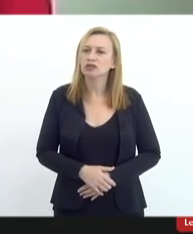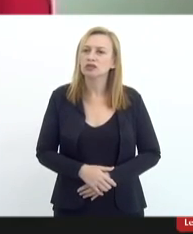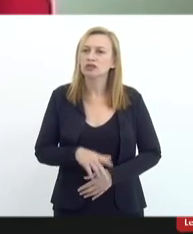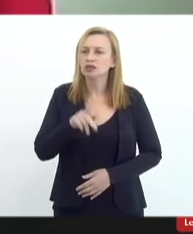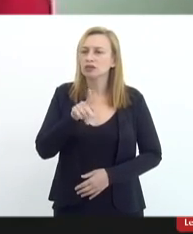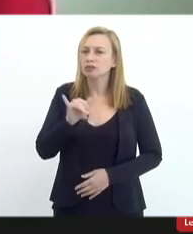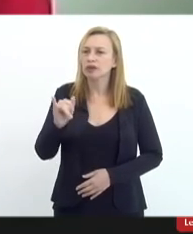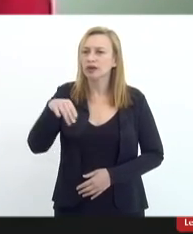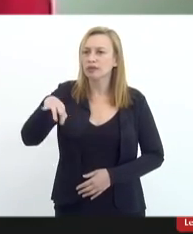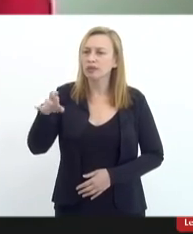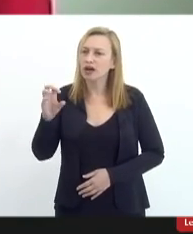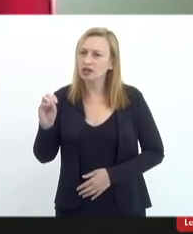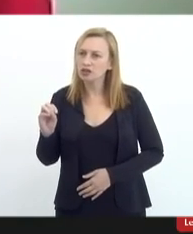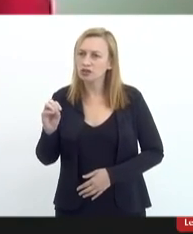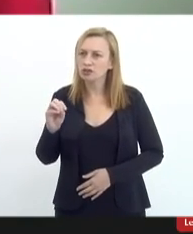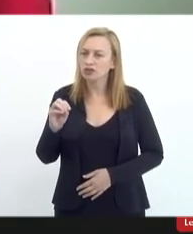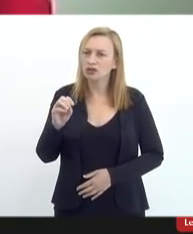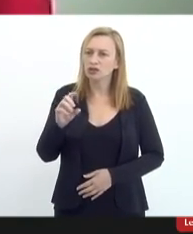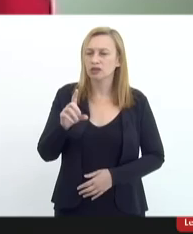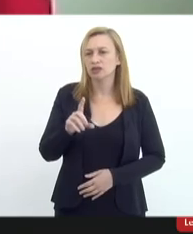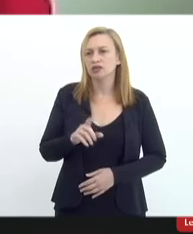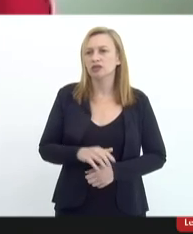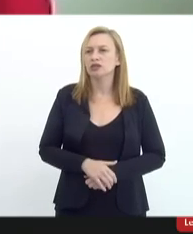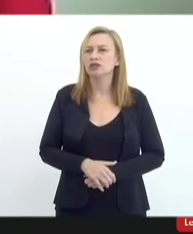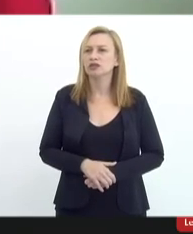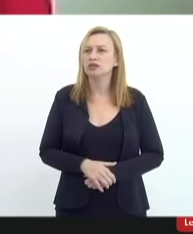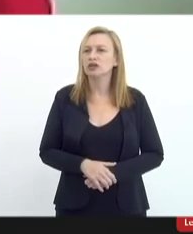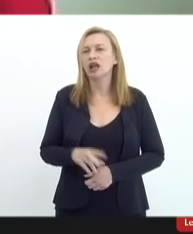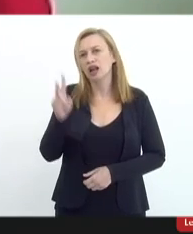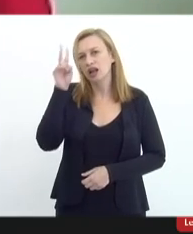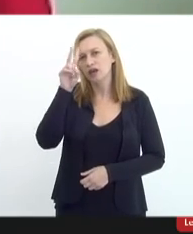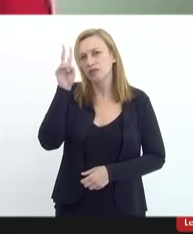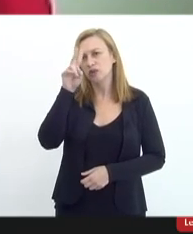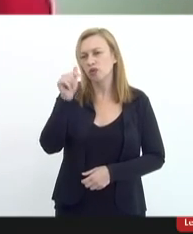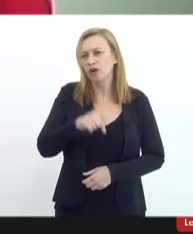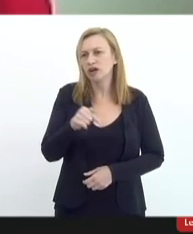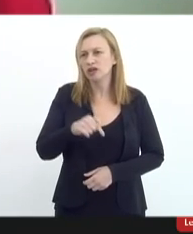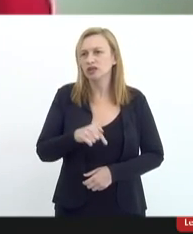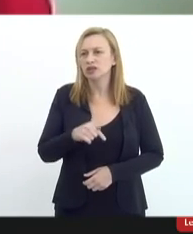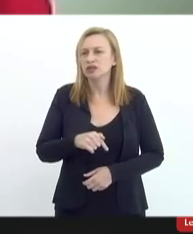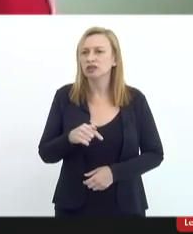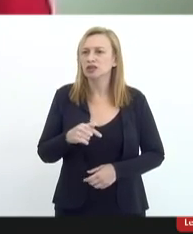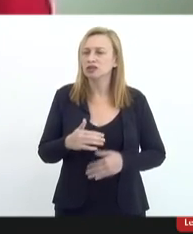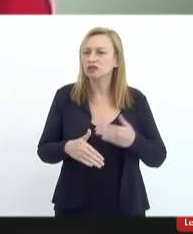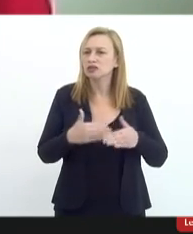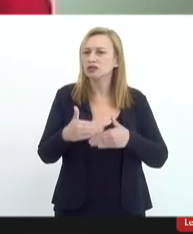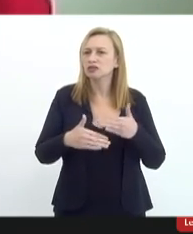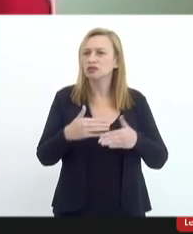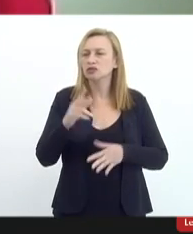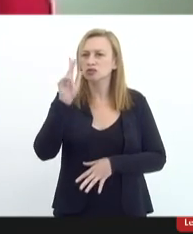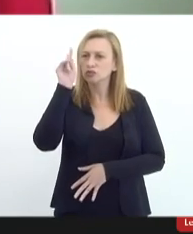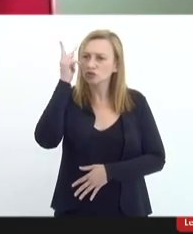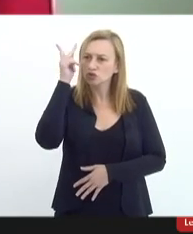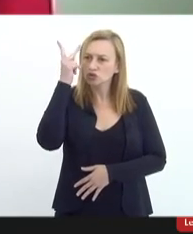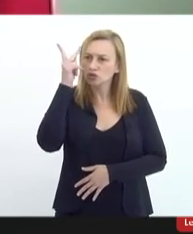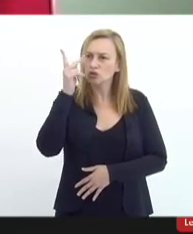pai Márcio de Jagum. E ele nos lembrou aqui, né, essa evolução histórica,